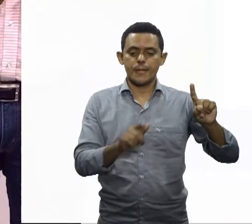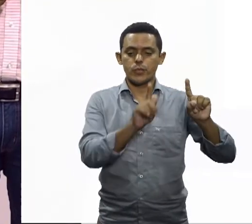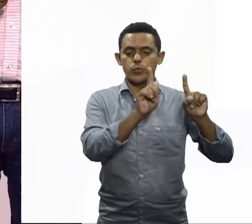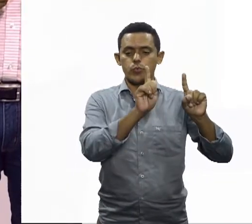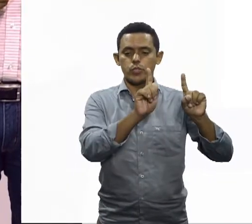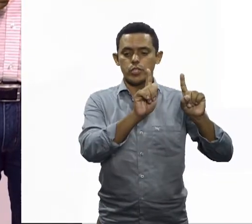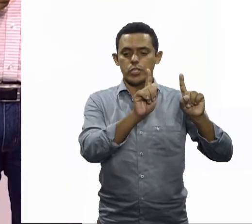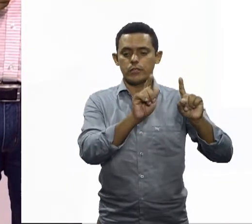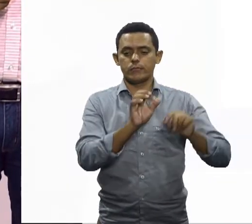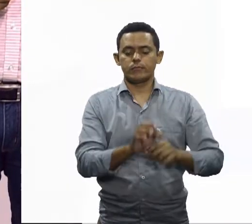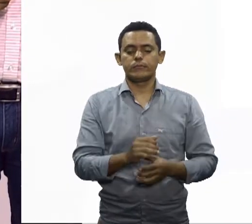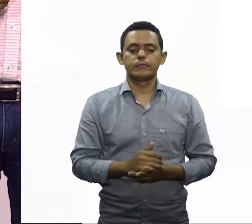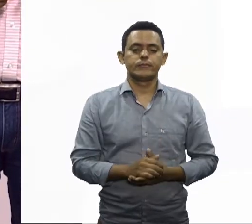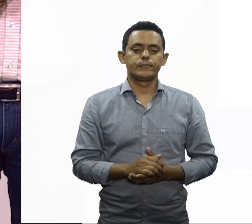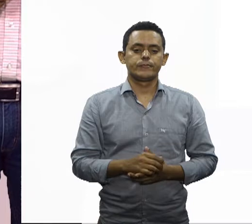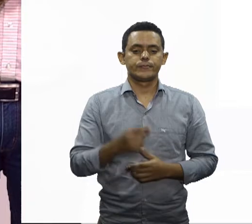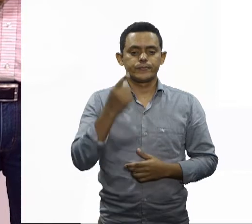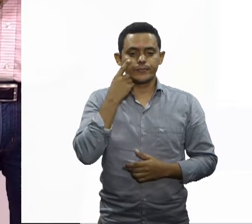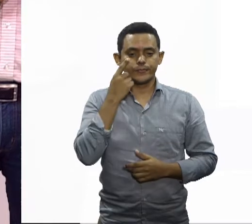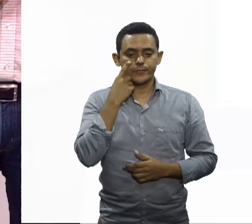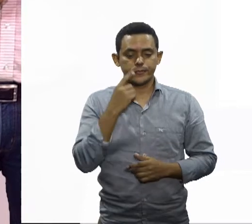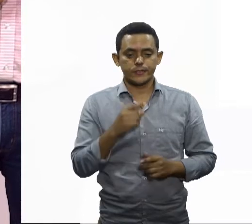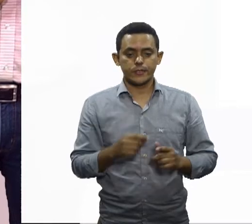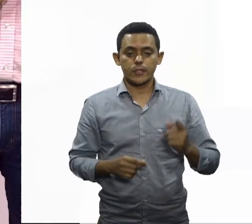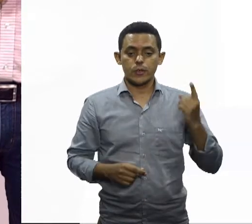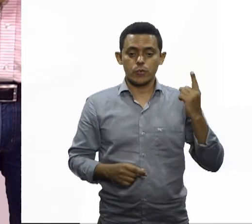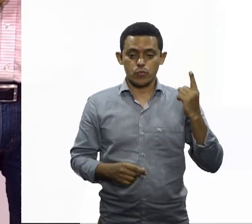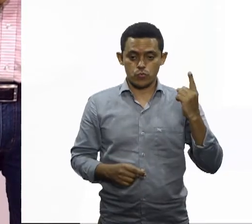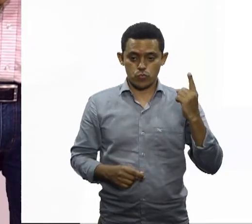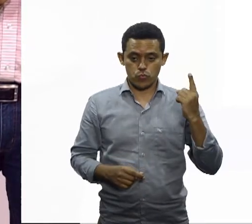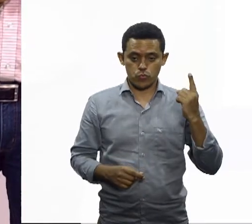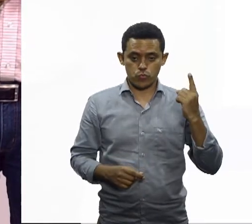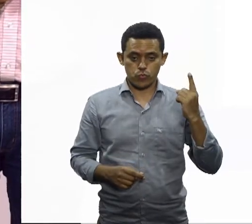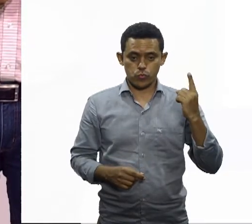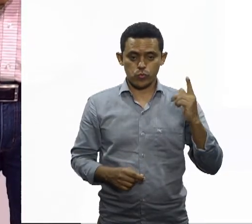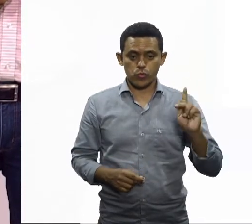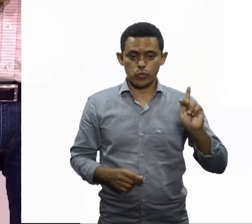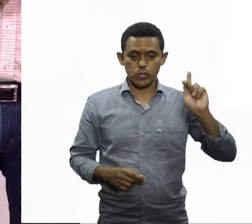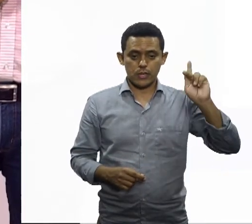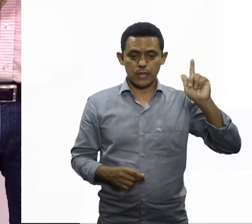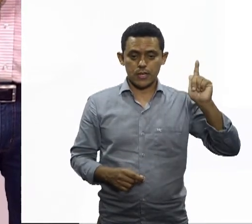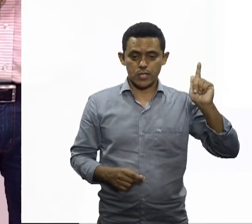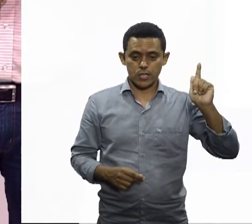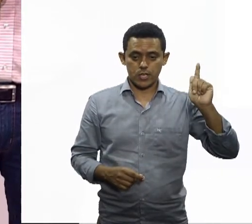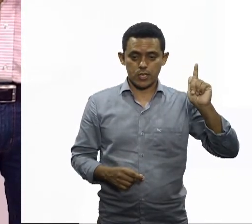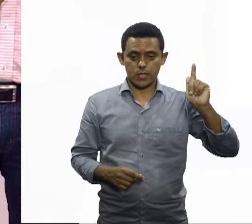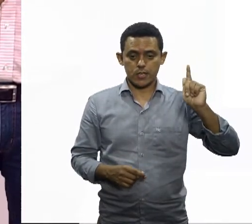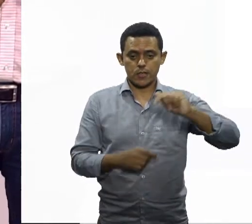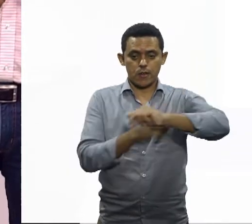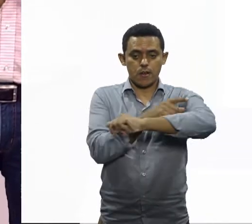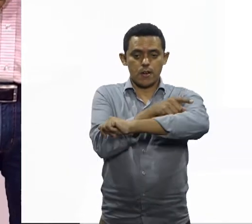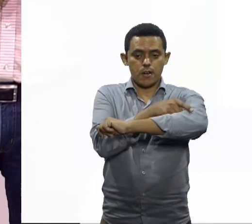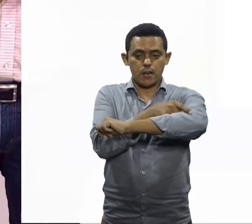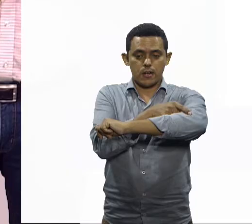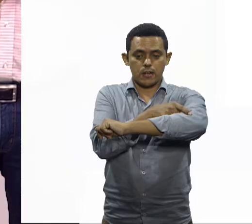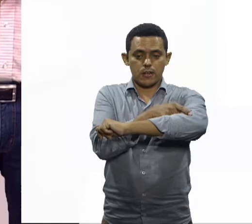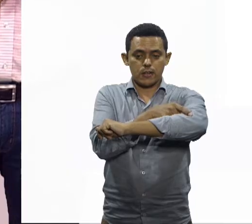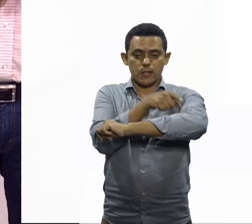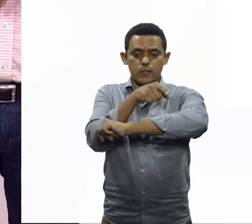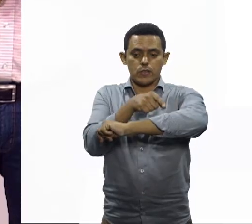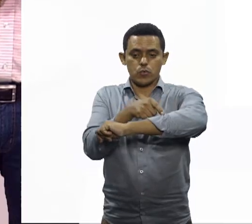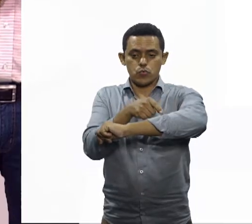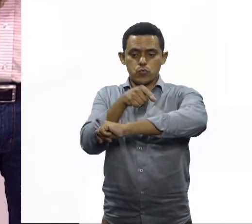pessoal. Quilograma está lá no início e o grama está lá no meio. Observe. Do quilograma para hectograma, nós temos 10.